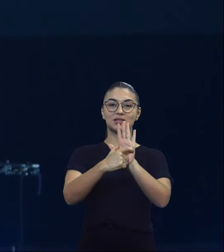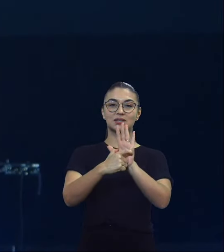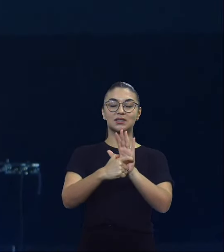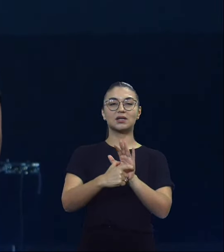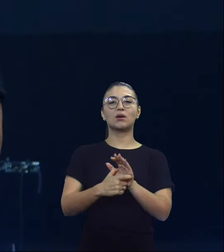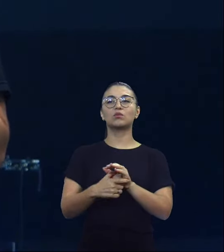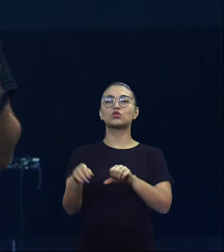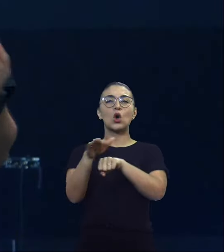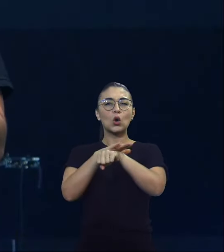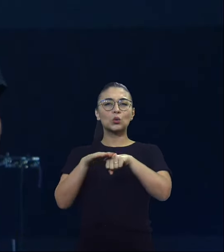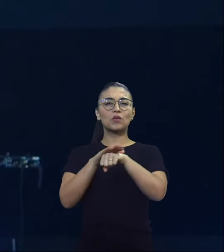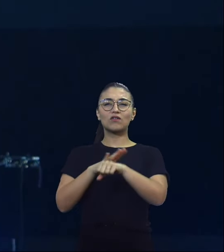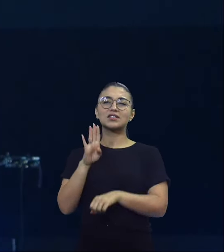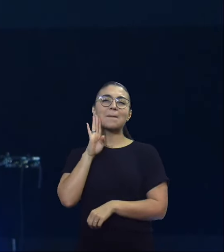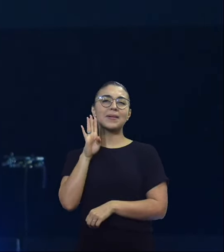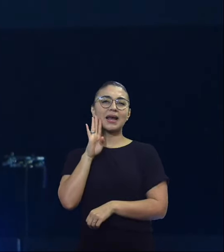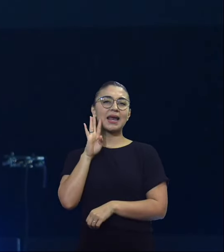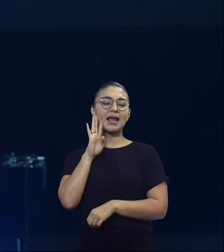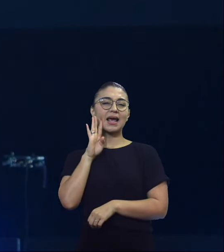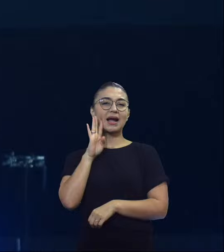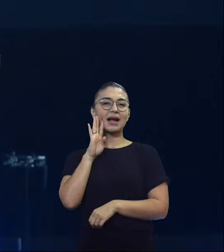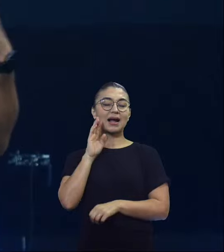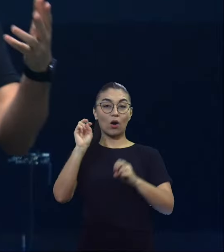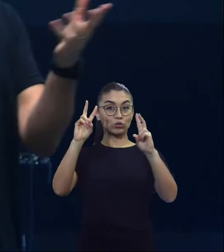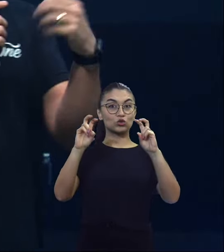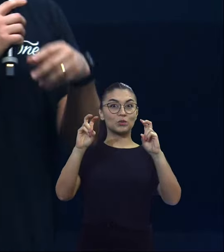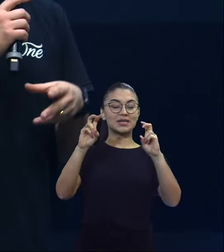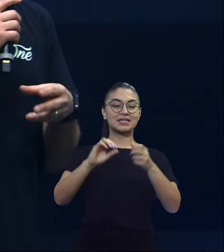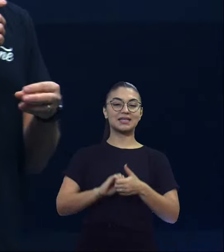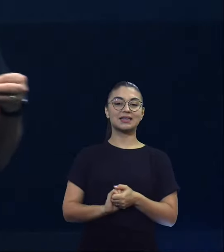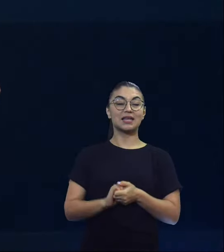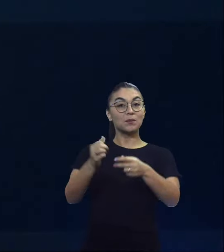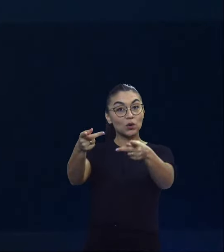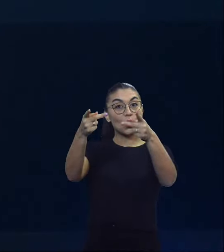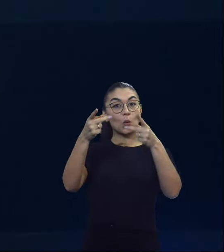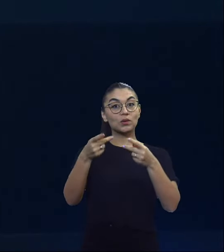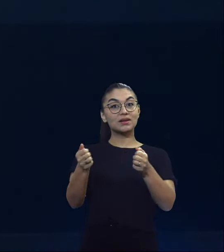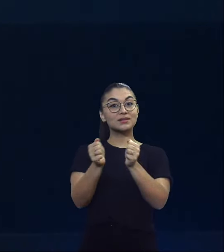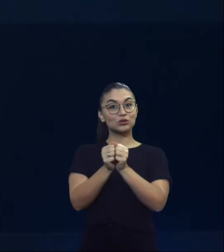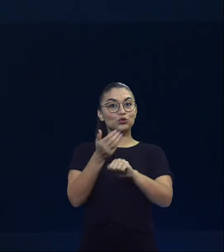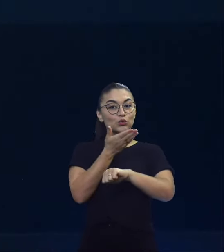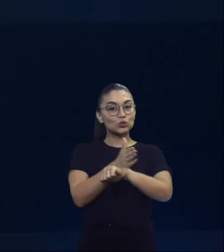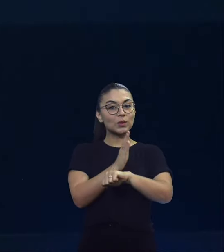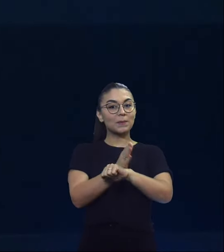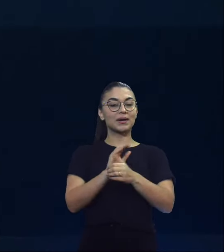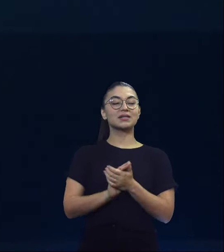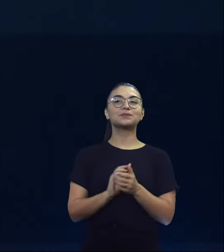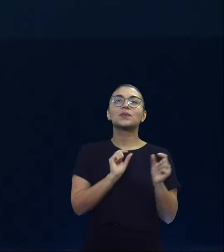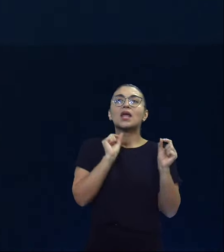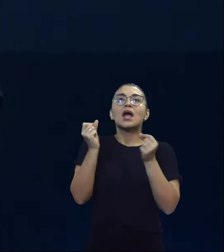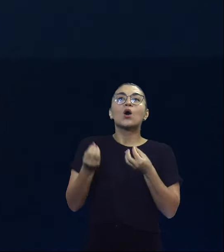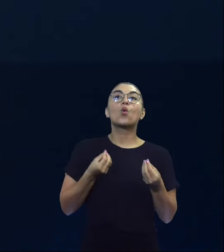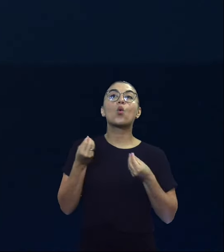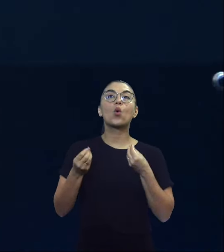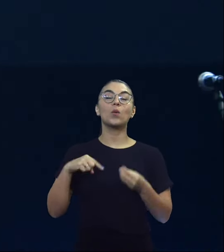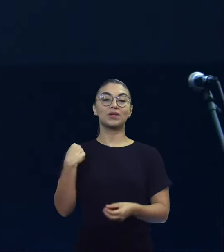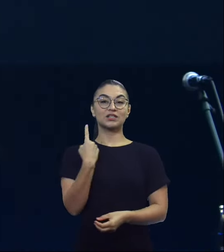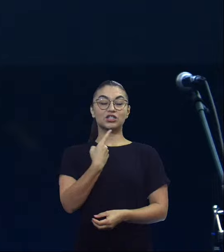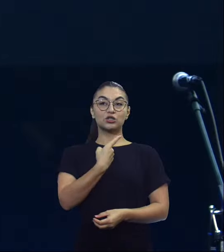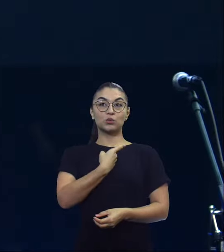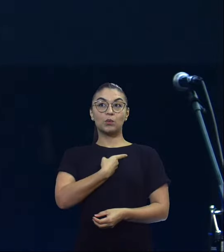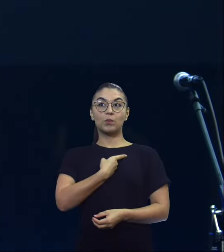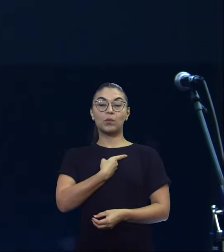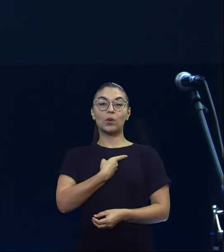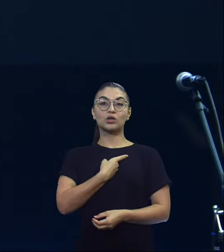juntos também, e uma das questões que querem ser respondidas, e por isso a gente quer convidar você a participar, é como que a gente pode melhorar algumas áreas